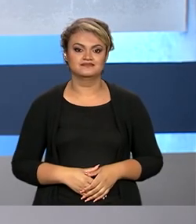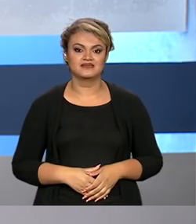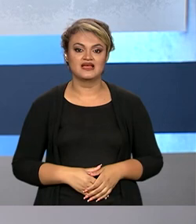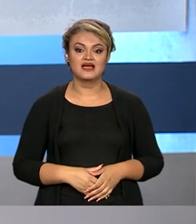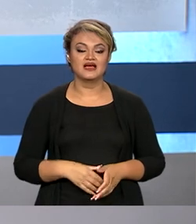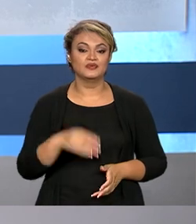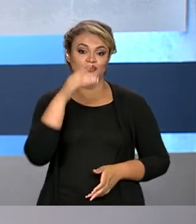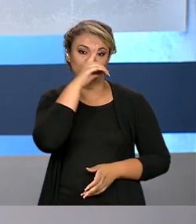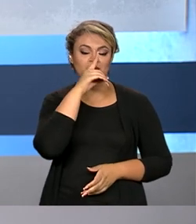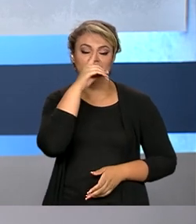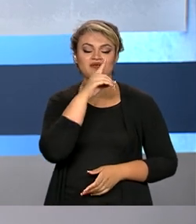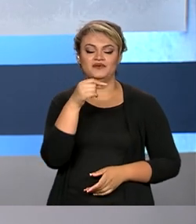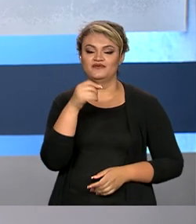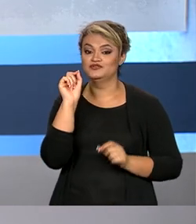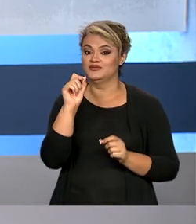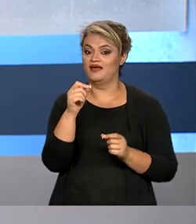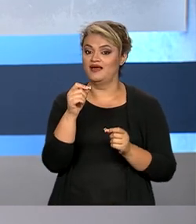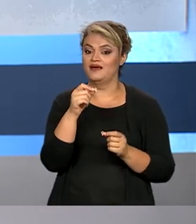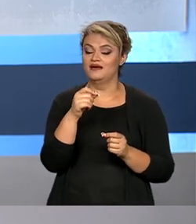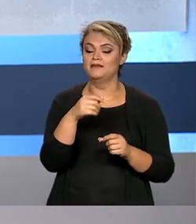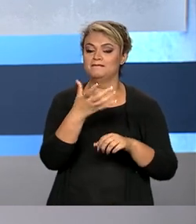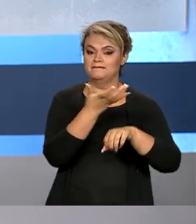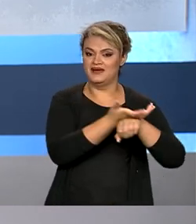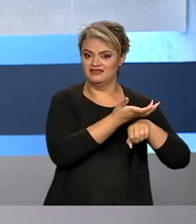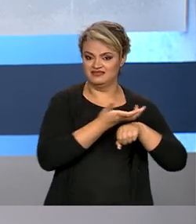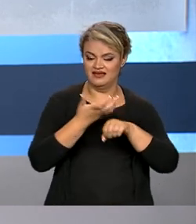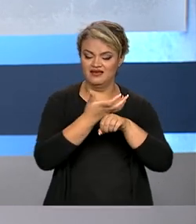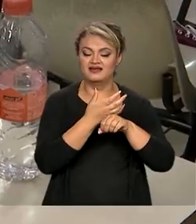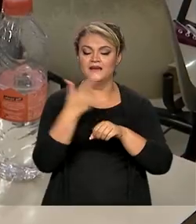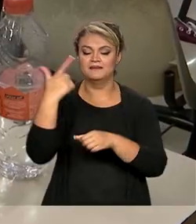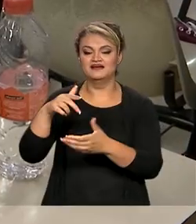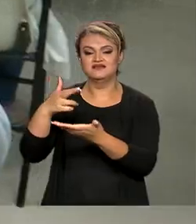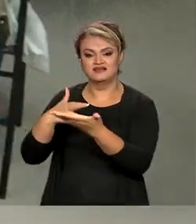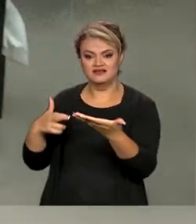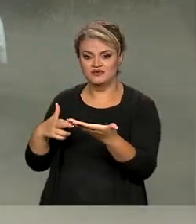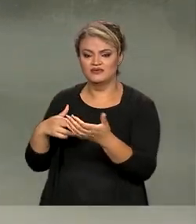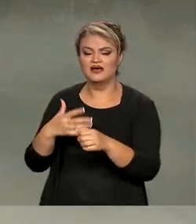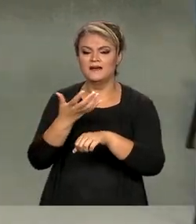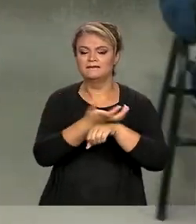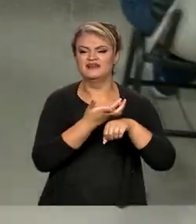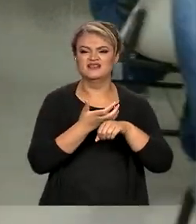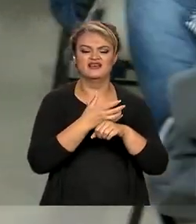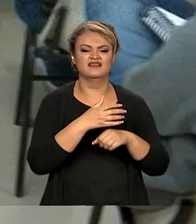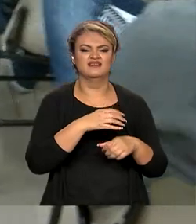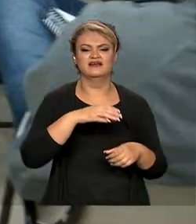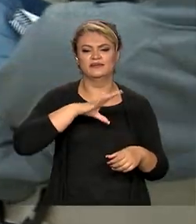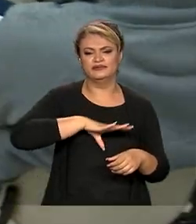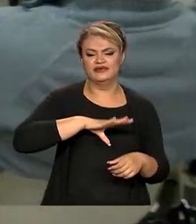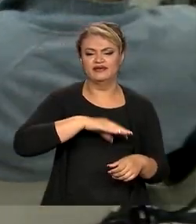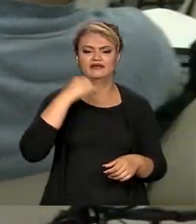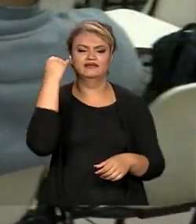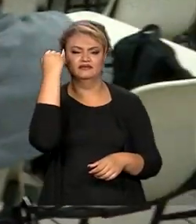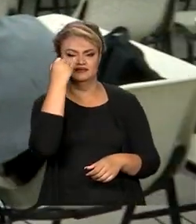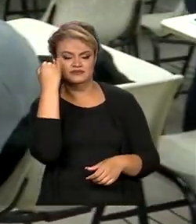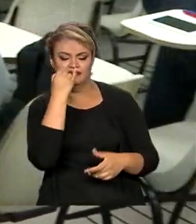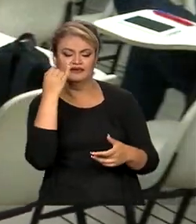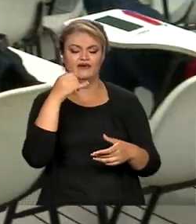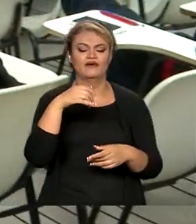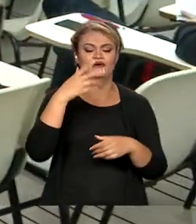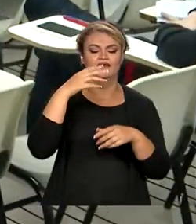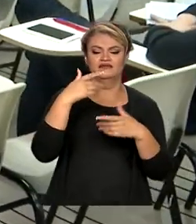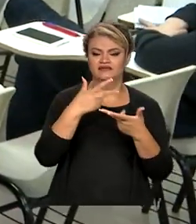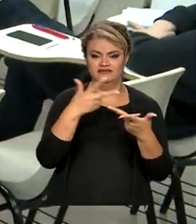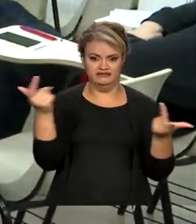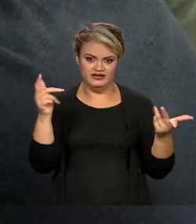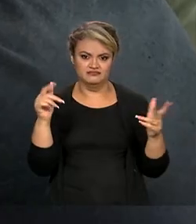e no primeiro dia além da redação os candidatos ainda vão Responder questões de linguagens e ciências humanas e para ajudar